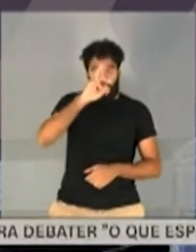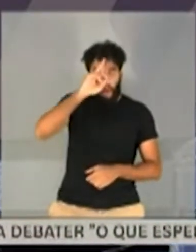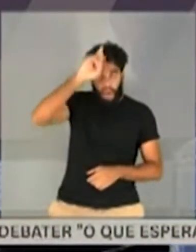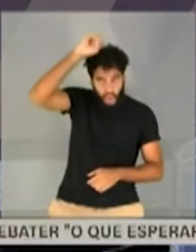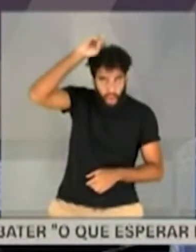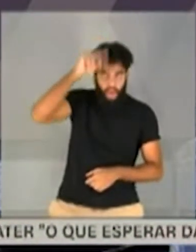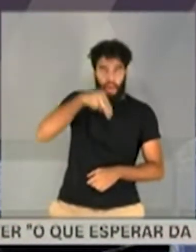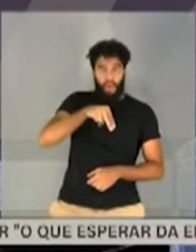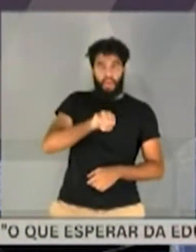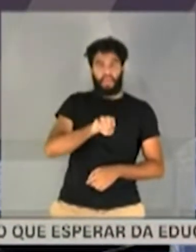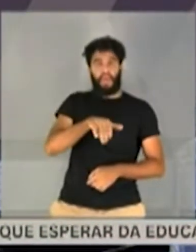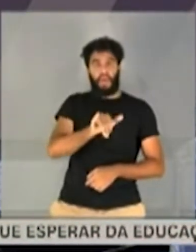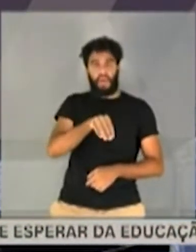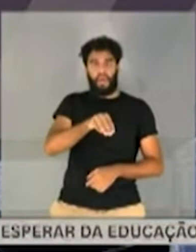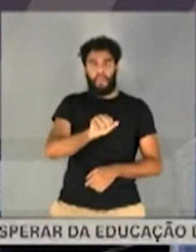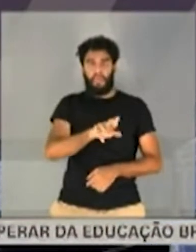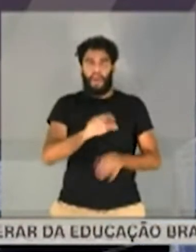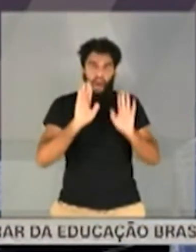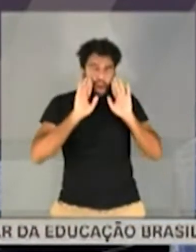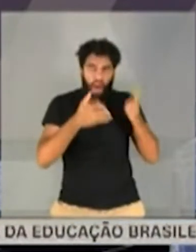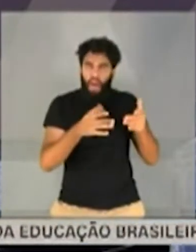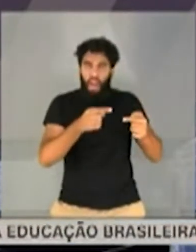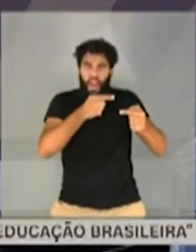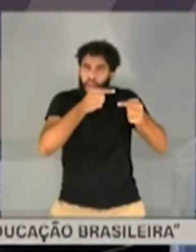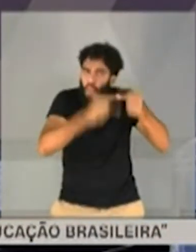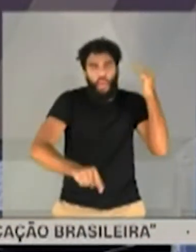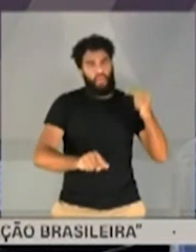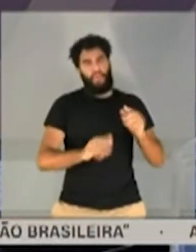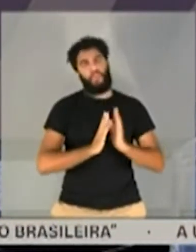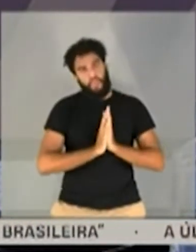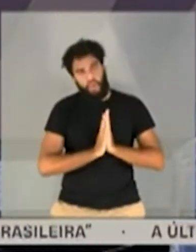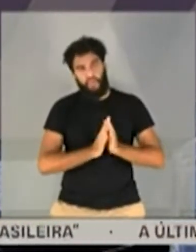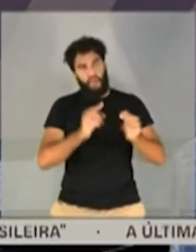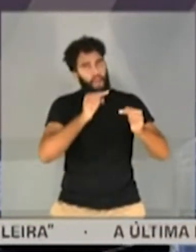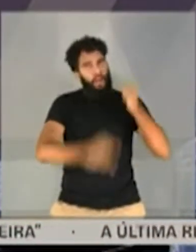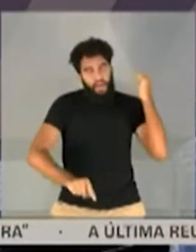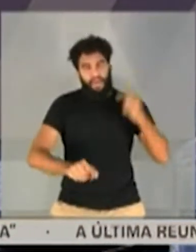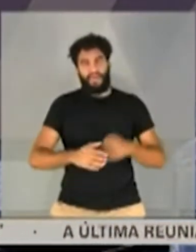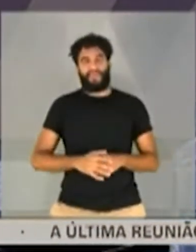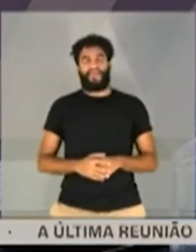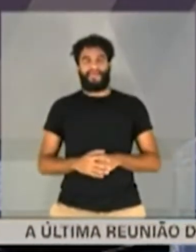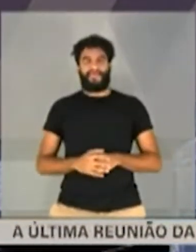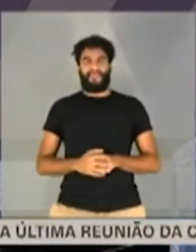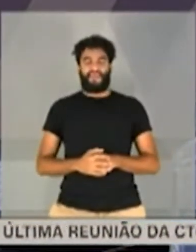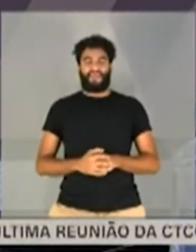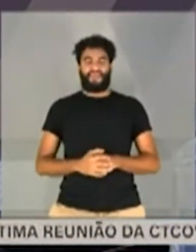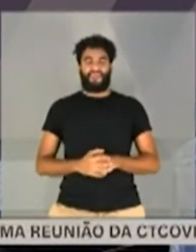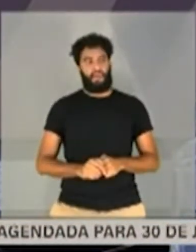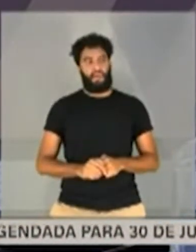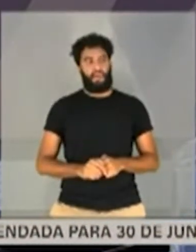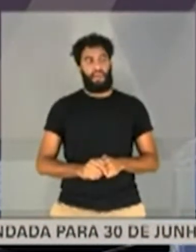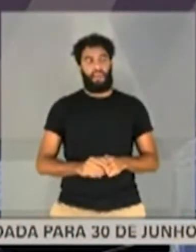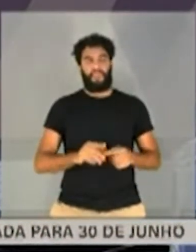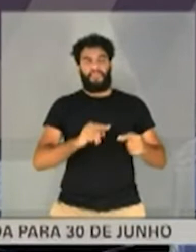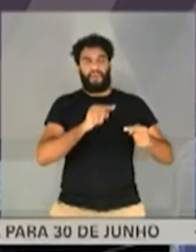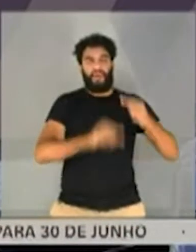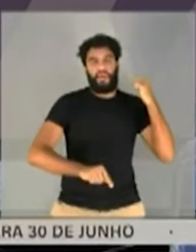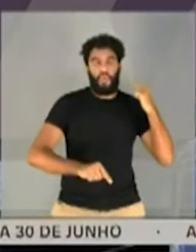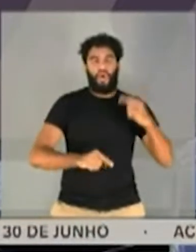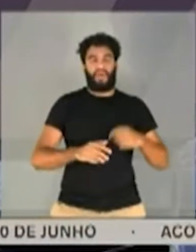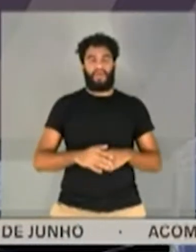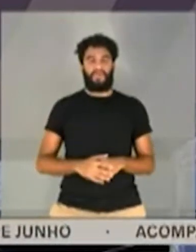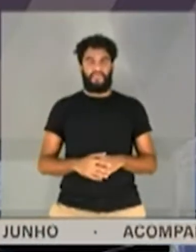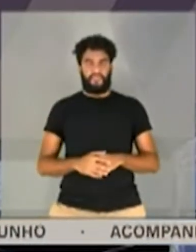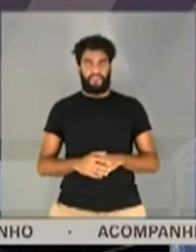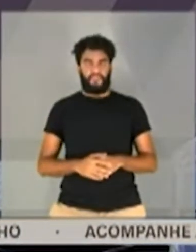queria dirigir uma palavra a você. Não concorde com a realização dessa Copa América no Brasil. Não é esse o